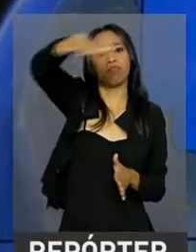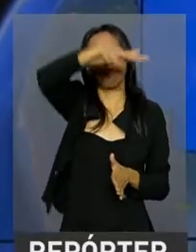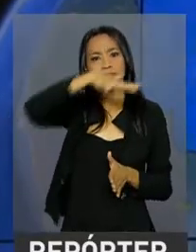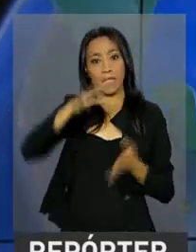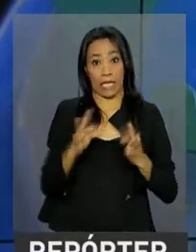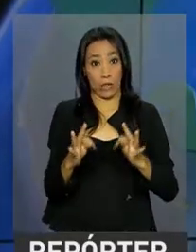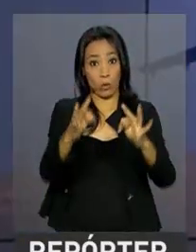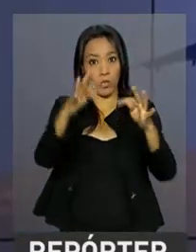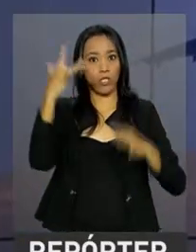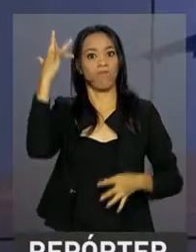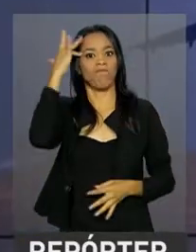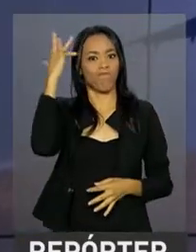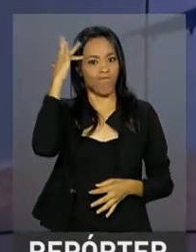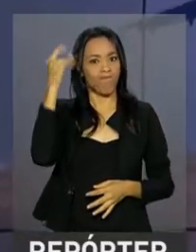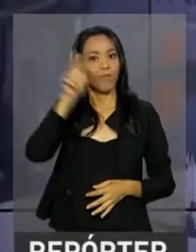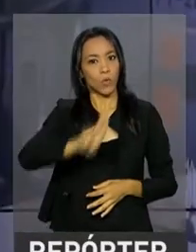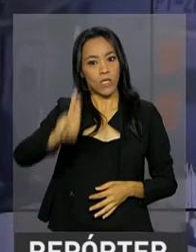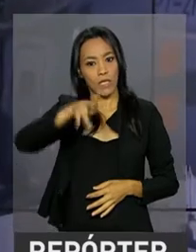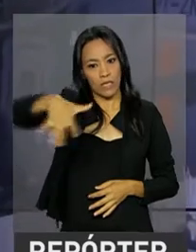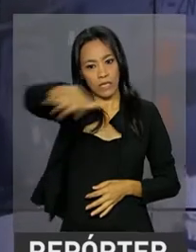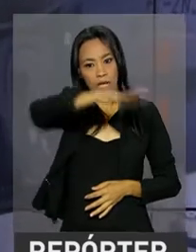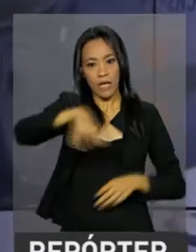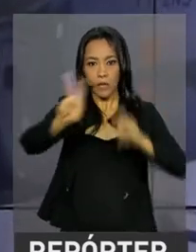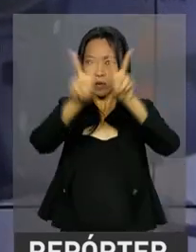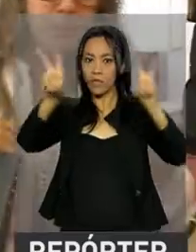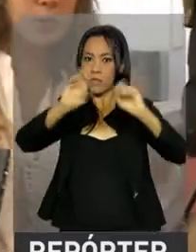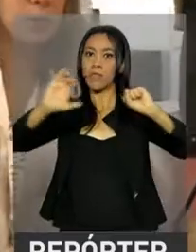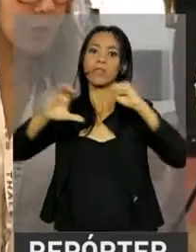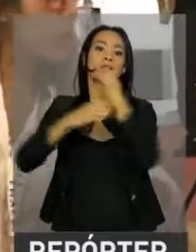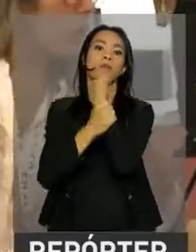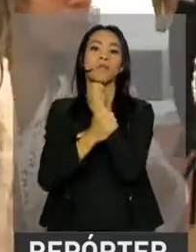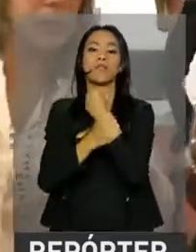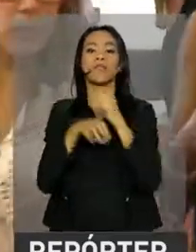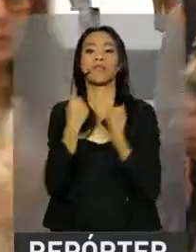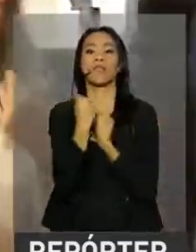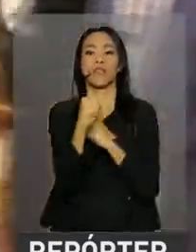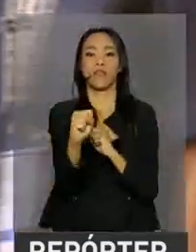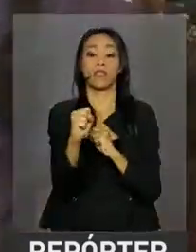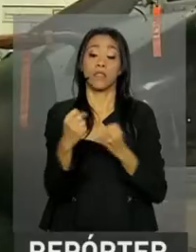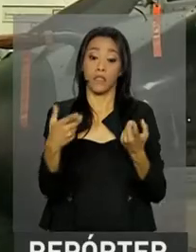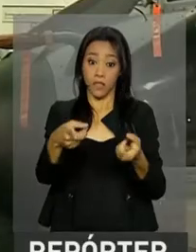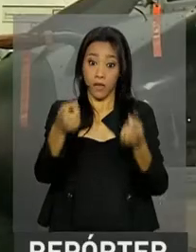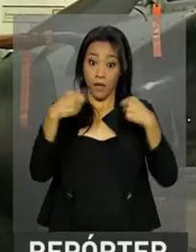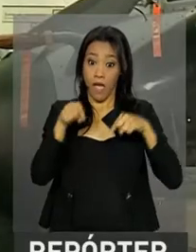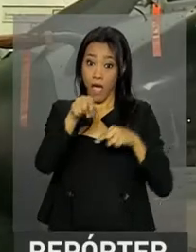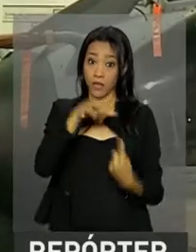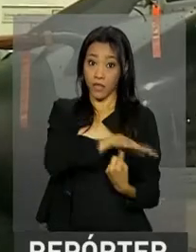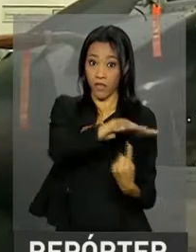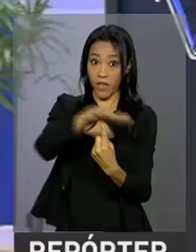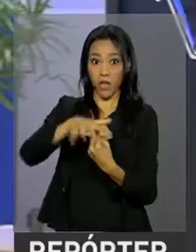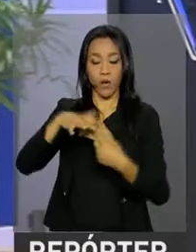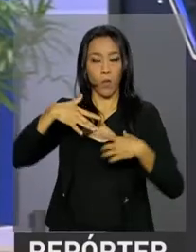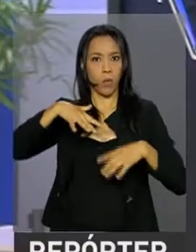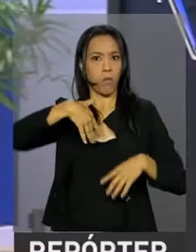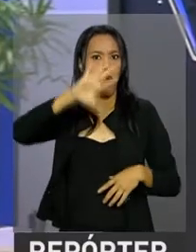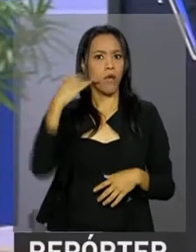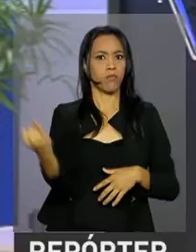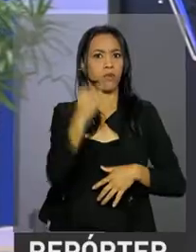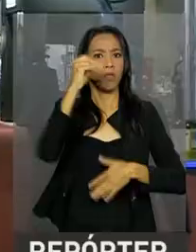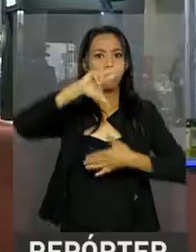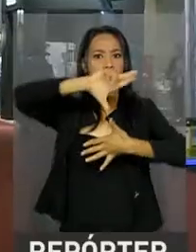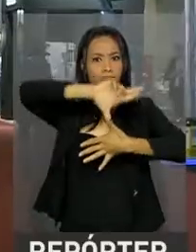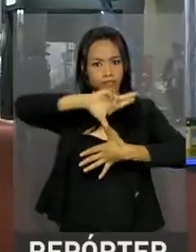há de mais moderno no mundo da defesa e segurança. Nesta feira, a maior da América Latina sobre o tema,